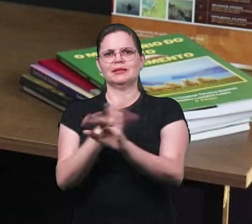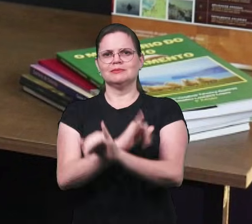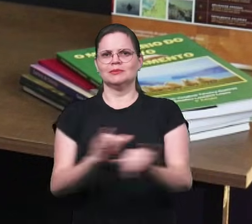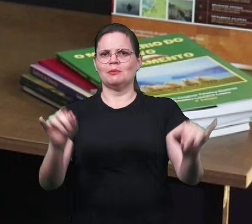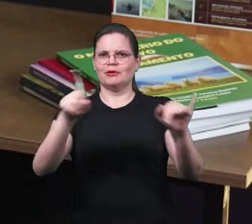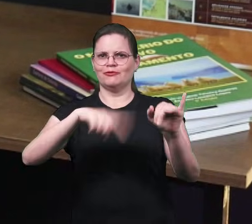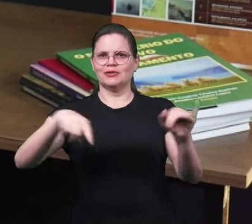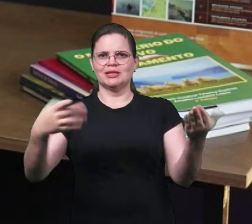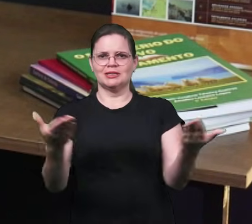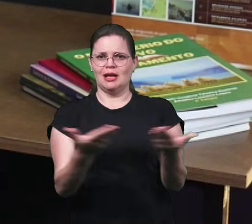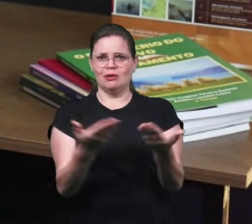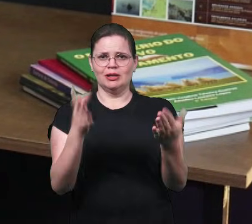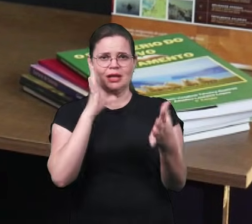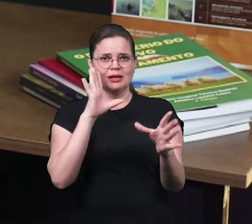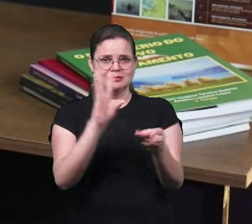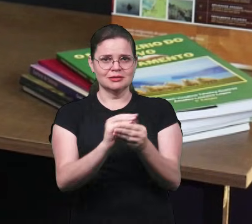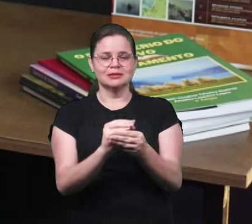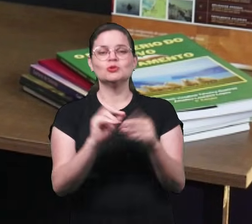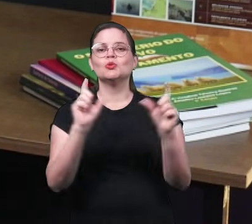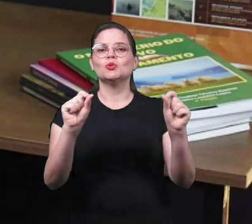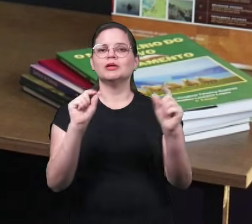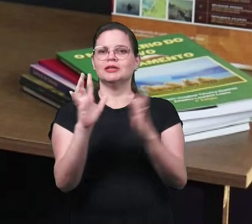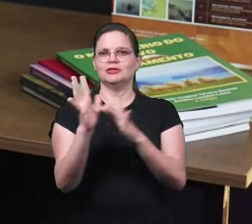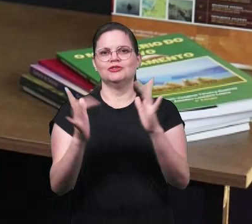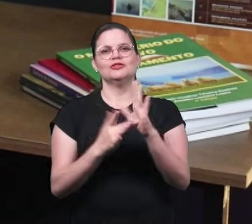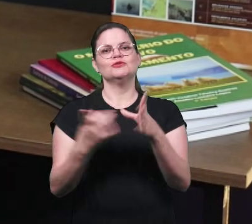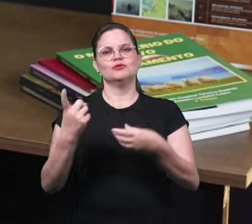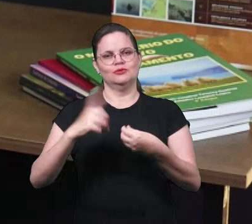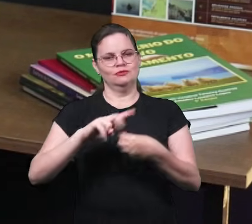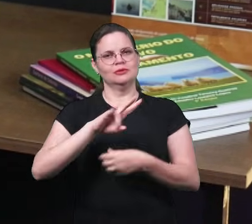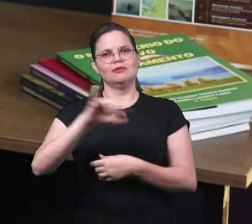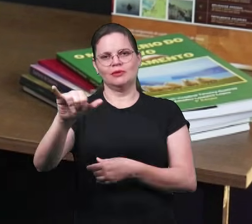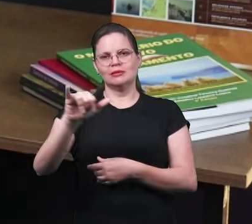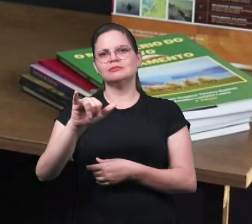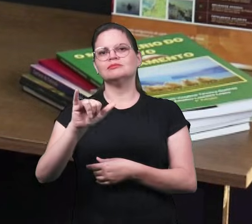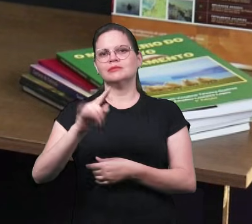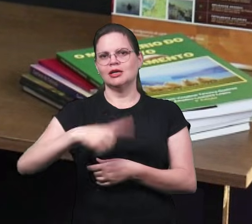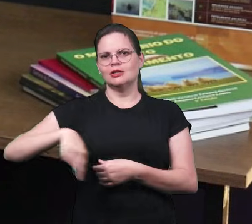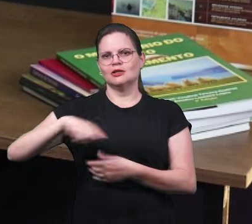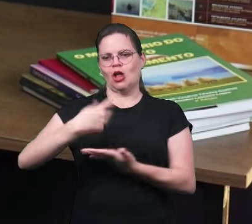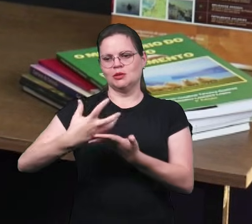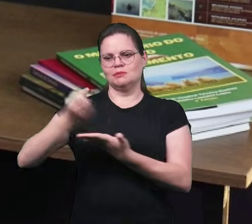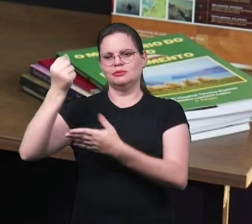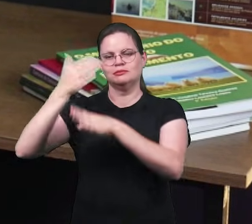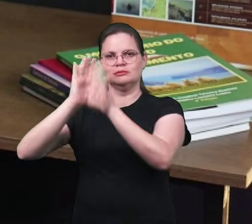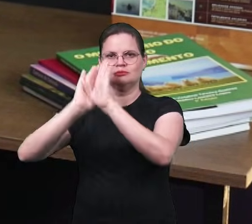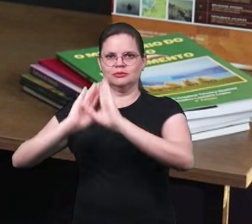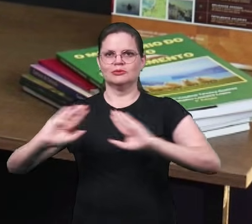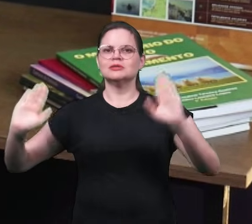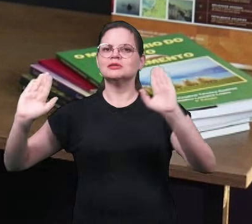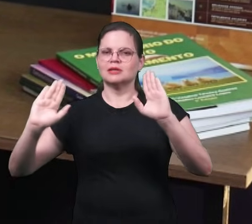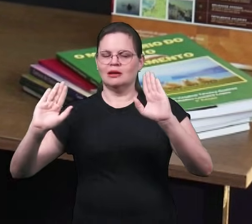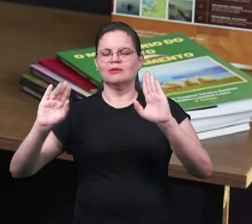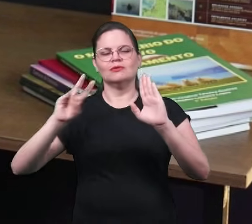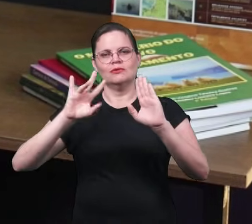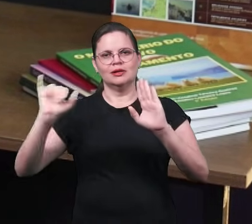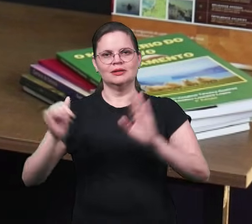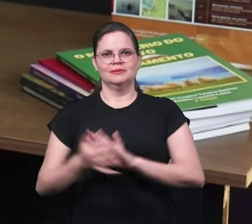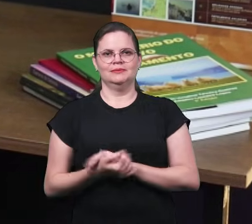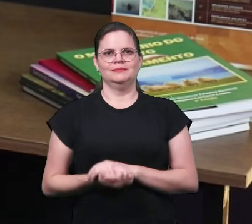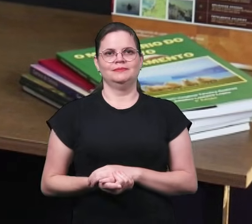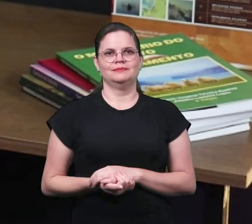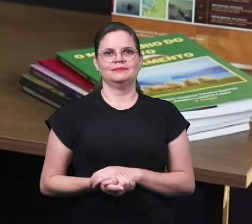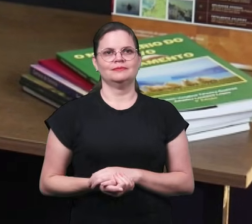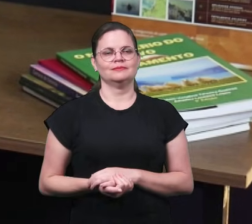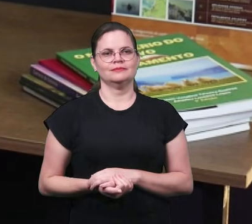para você nesse episódio. Jesus, ele vai voltar e ele vai arrebatar a igreja e vai nos levar para a eternidade. Glória a